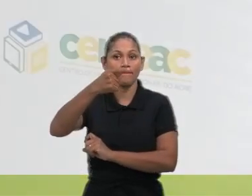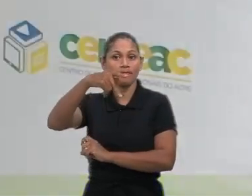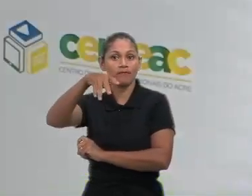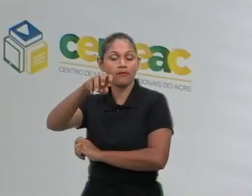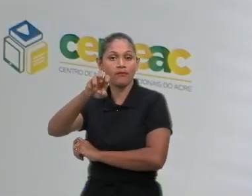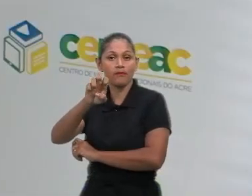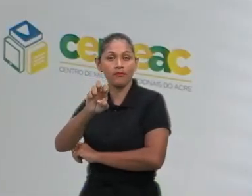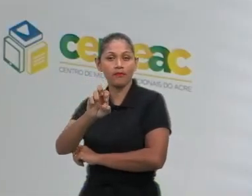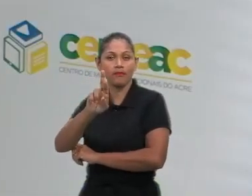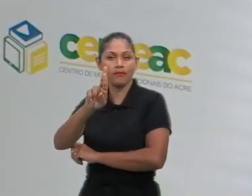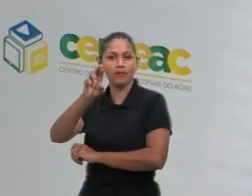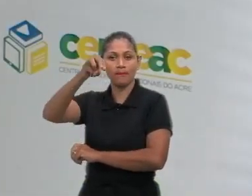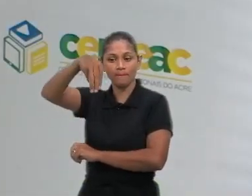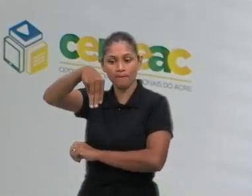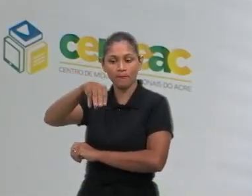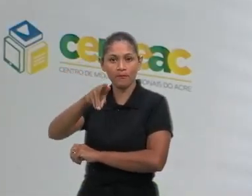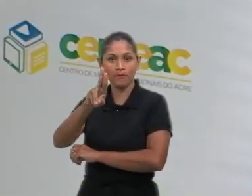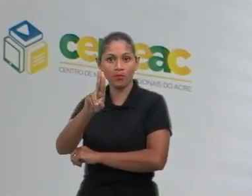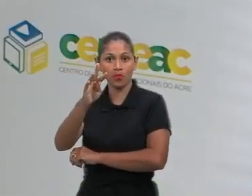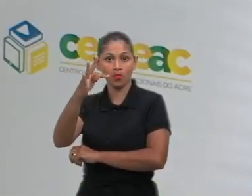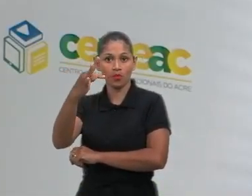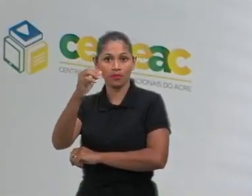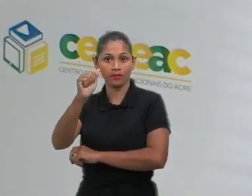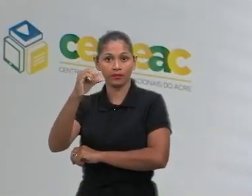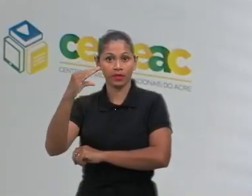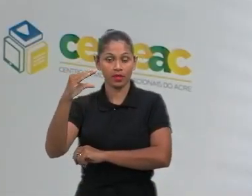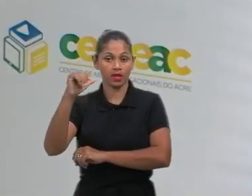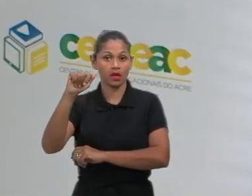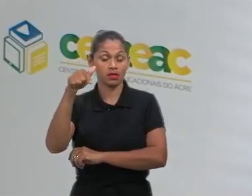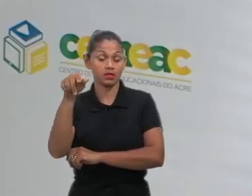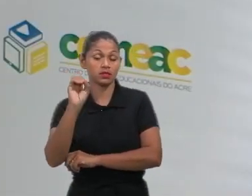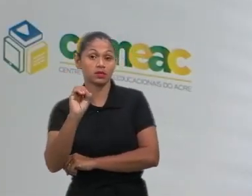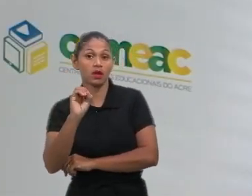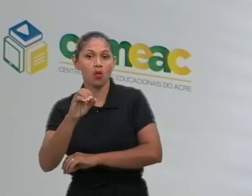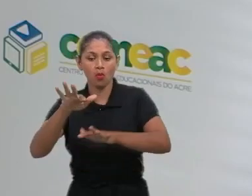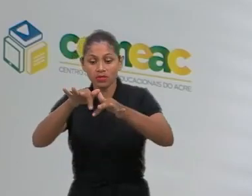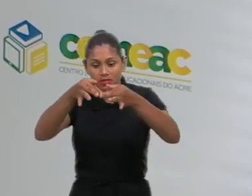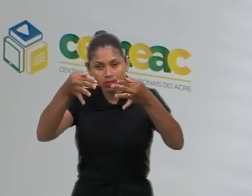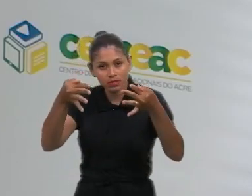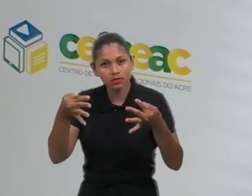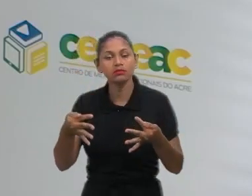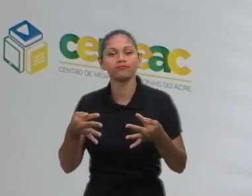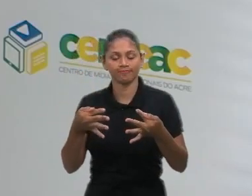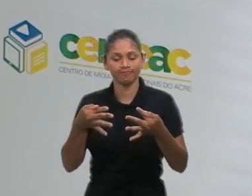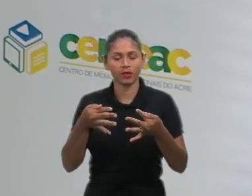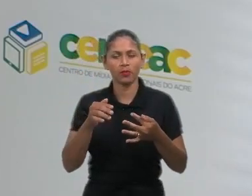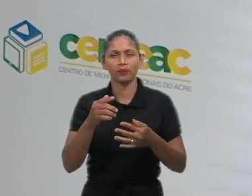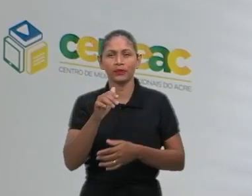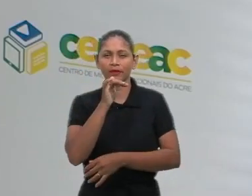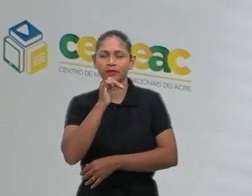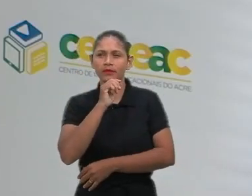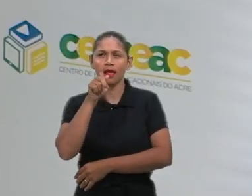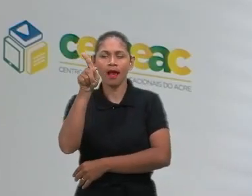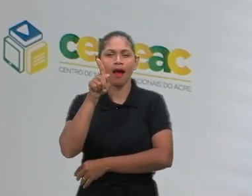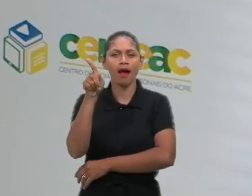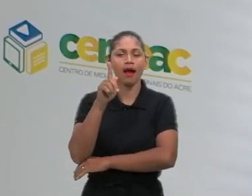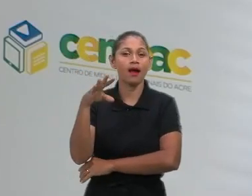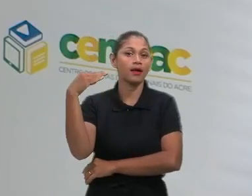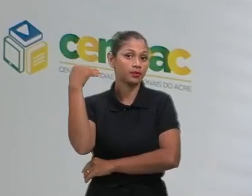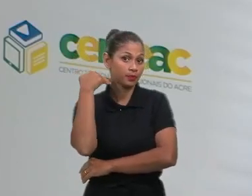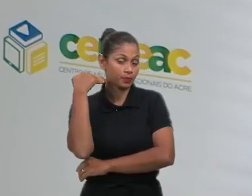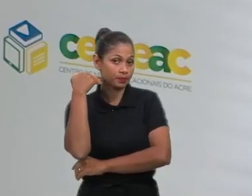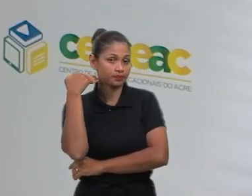pensar o seguinte, se você vai no banco, lá no banco você vai enfrentar uma fila, isso é óbvio, né? Mas daí, vamos supor